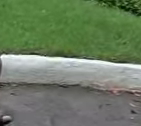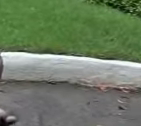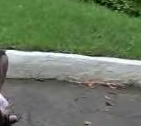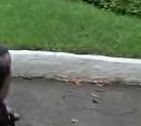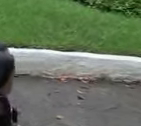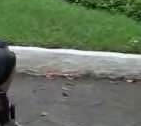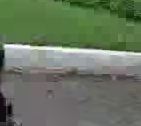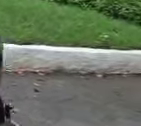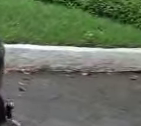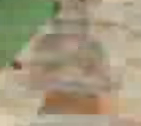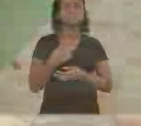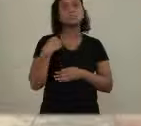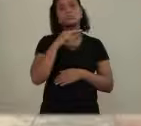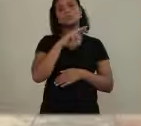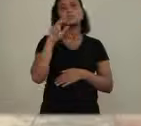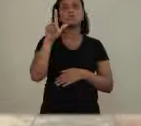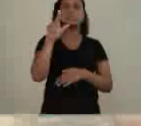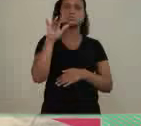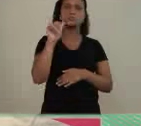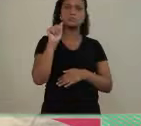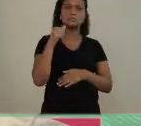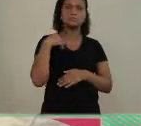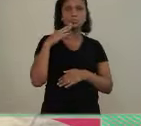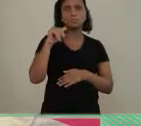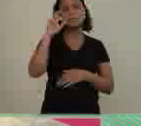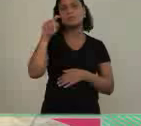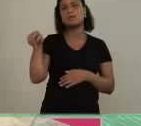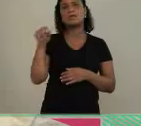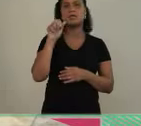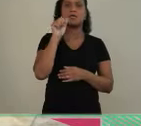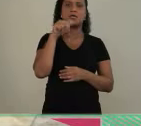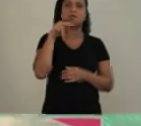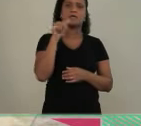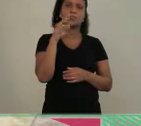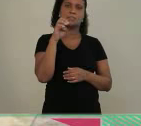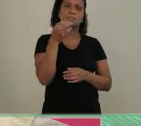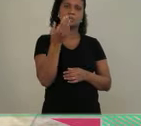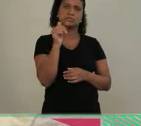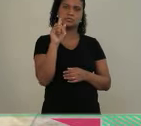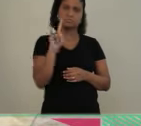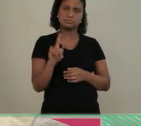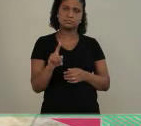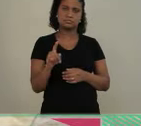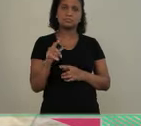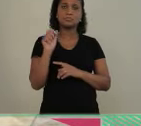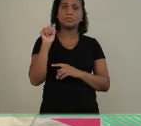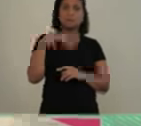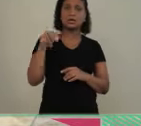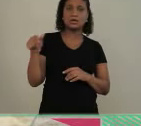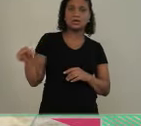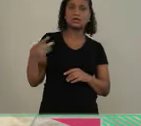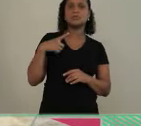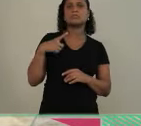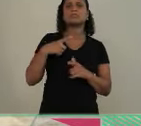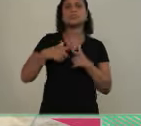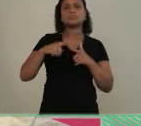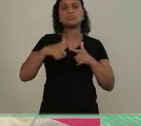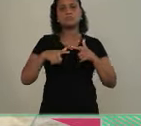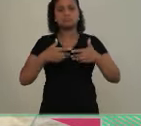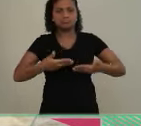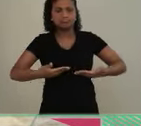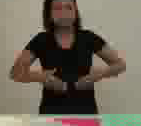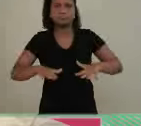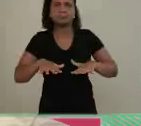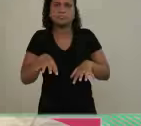por um chão pavimentado. Meu nome é Lúcia, eu sou mãe de Ana Beatriz. Ana Beatriz teve uma paraplegia